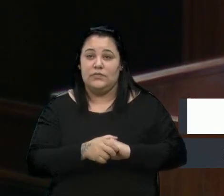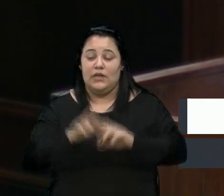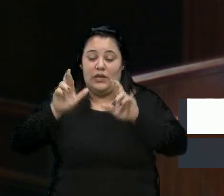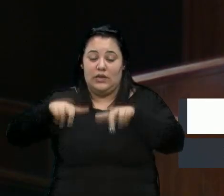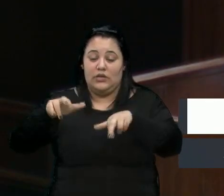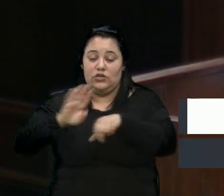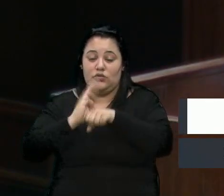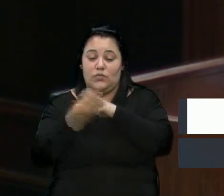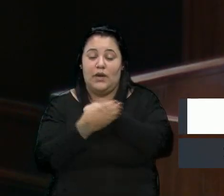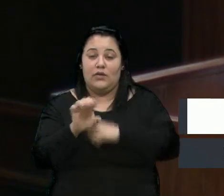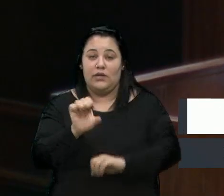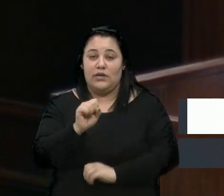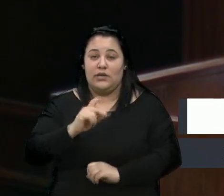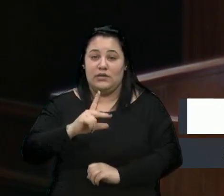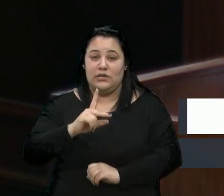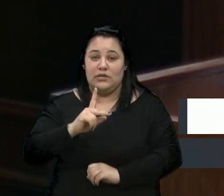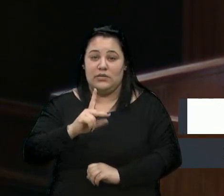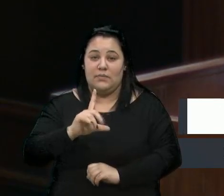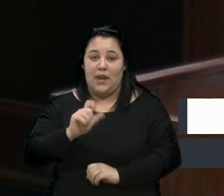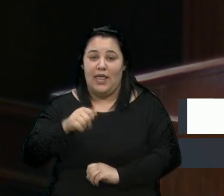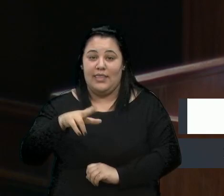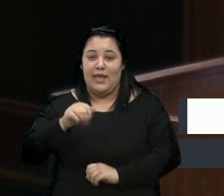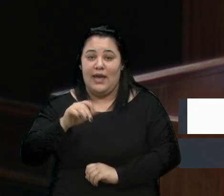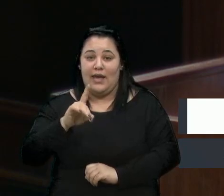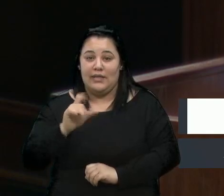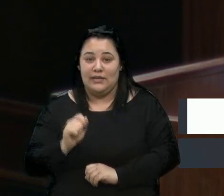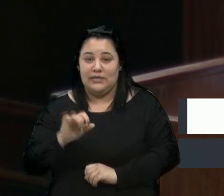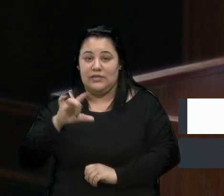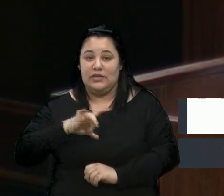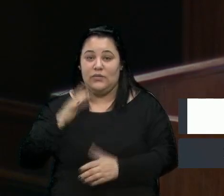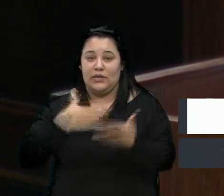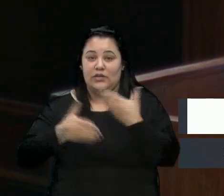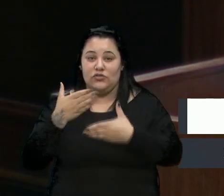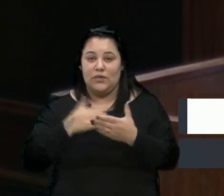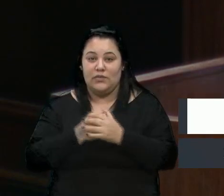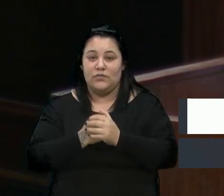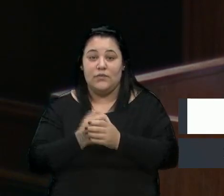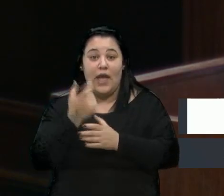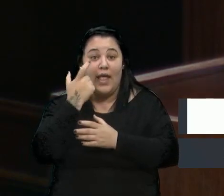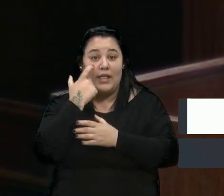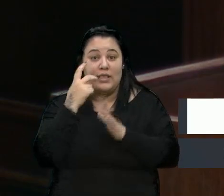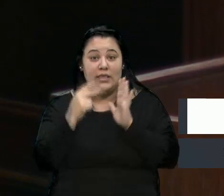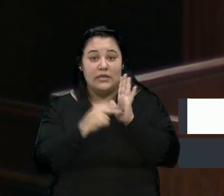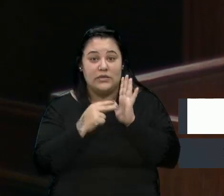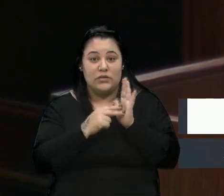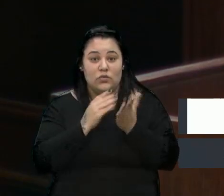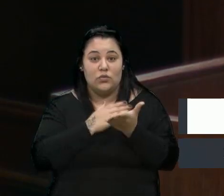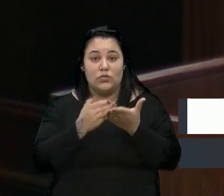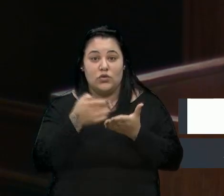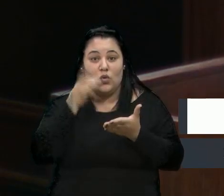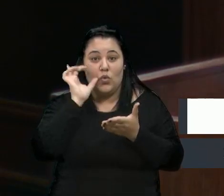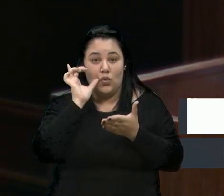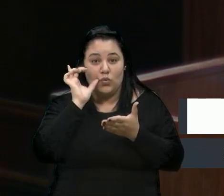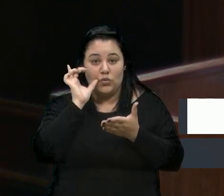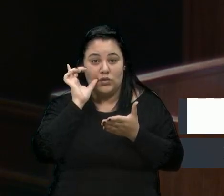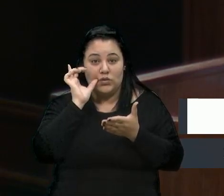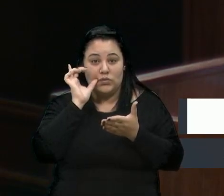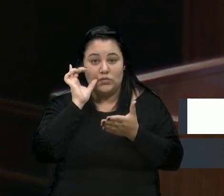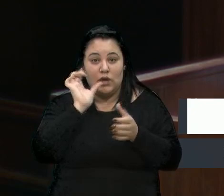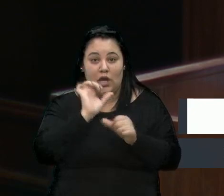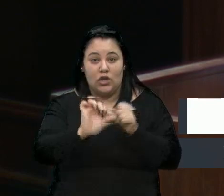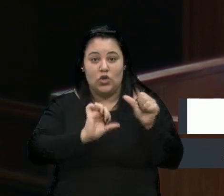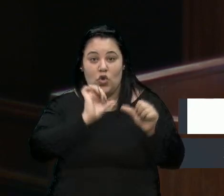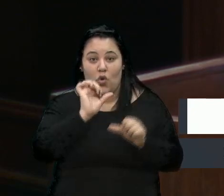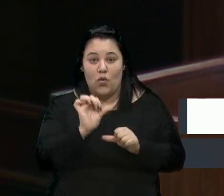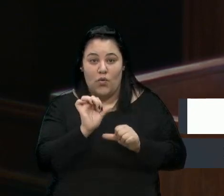bairro Esplanada, que tem o atendimento na UBS do bairro Esplanada, fiquem atentos. Começou ontem, então, a